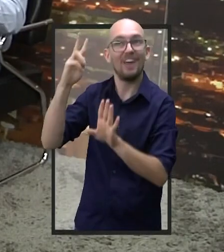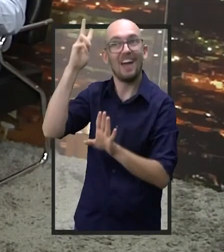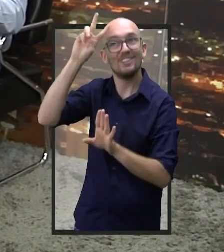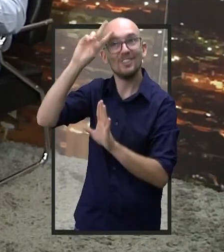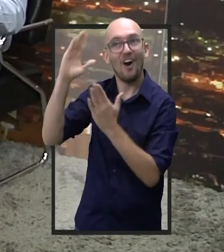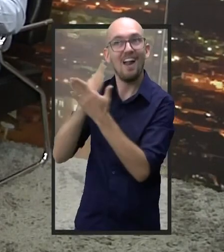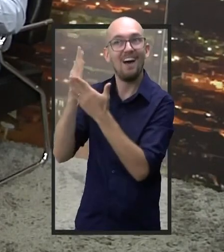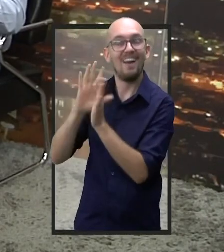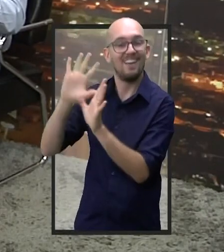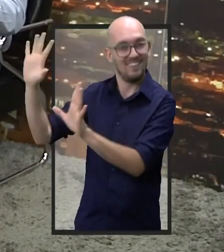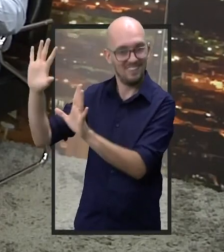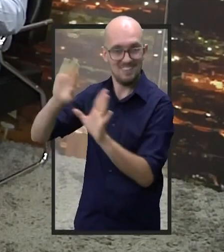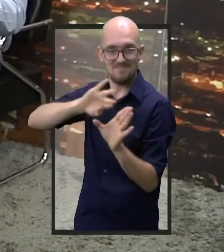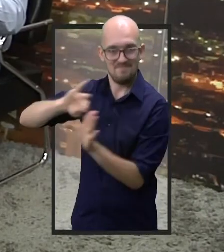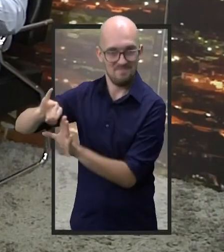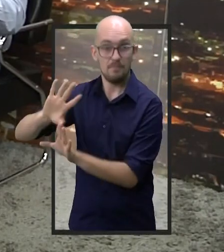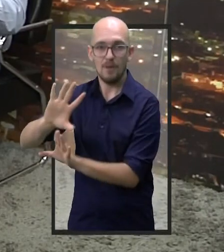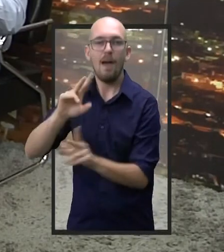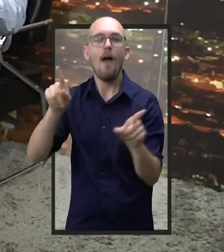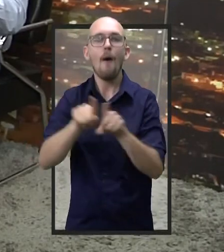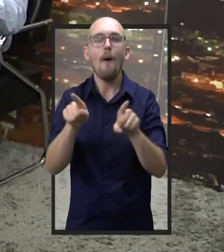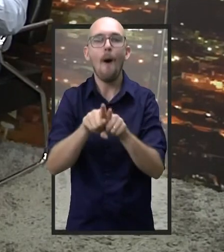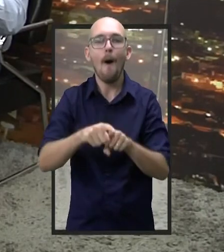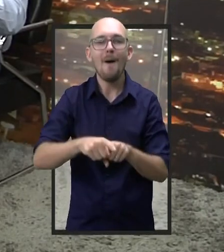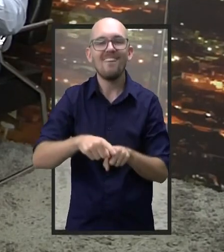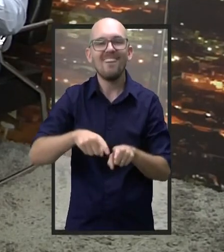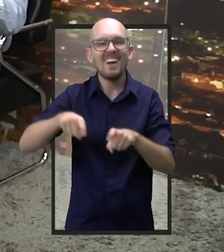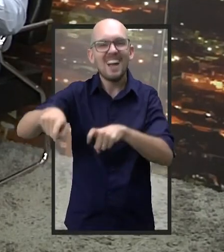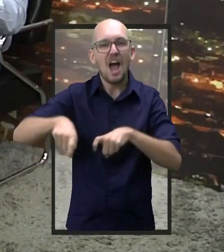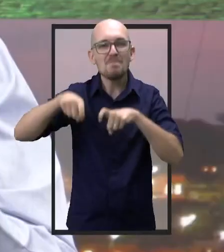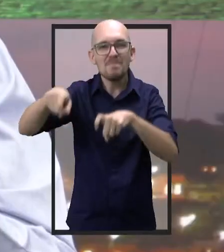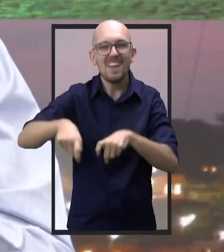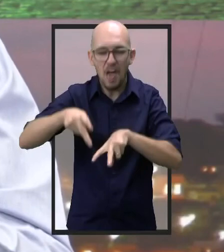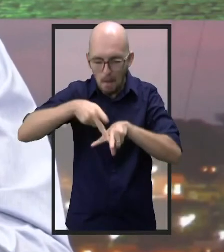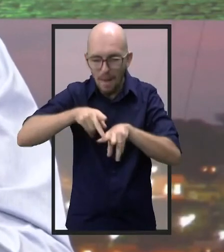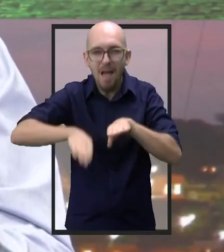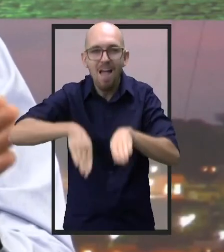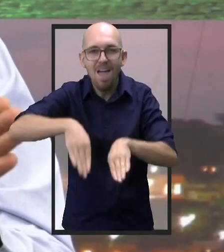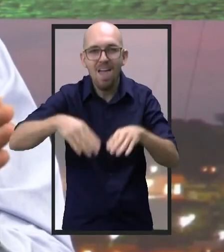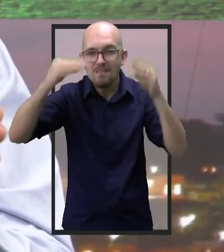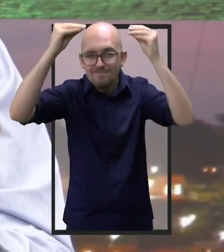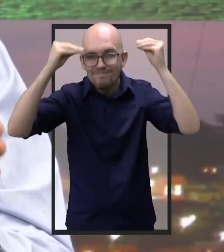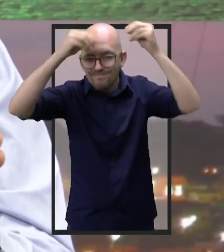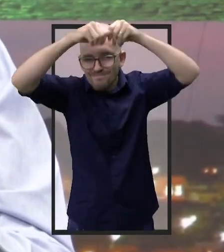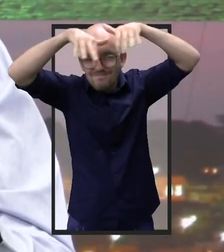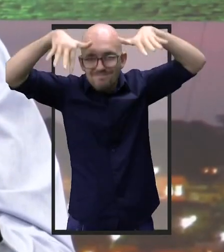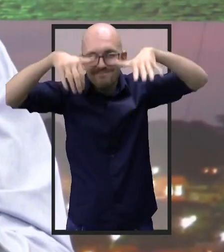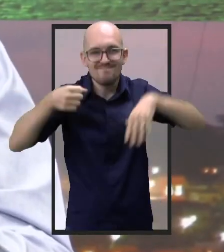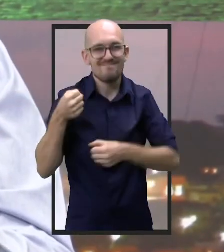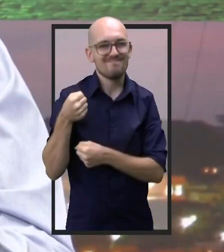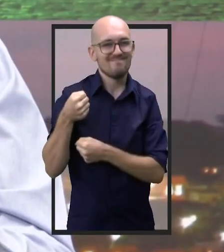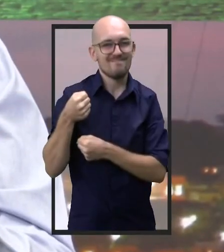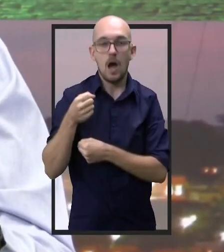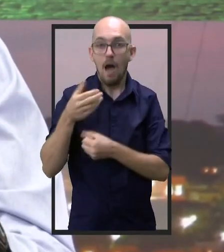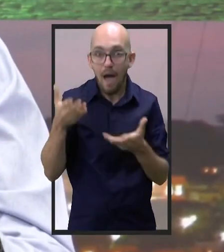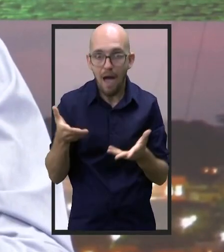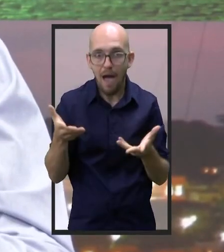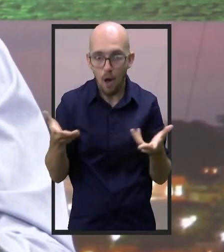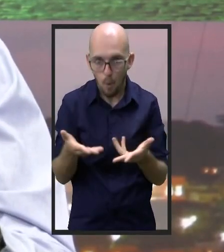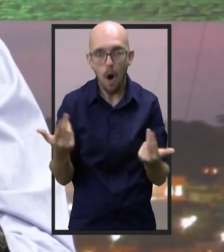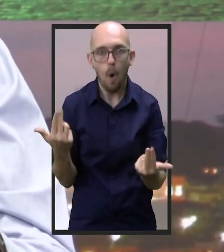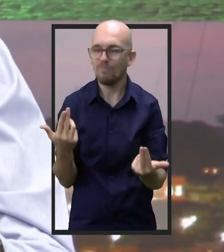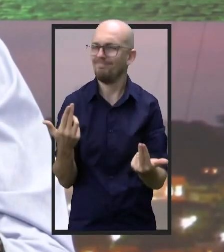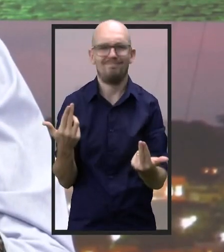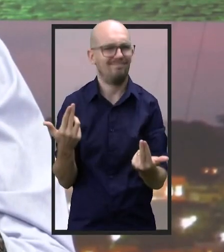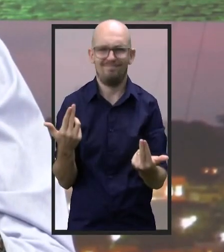coisa o caipira, de Monteiro Lobato, também ficou numa parte da história. Hoje, mesmo o produtor que produz